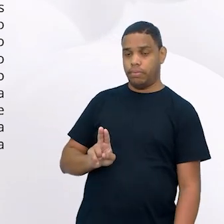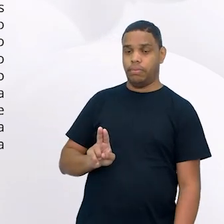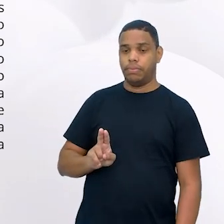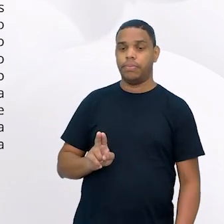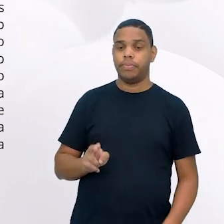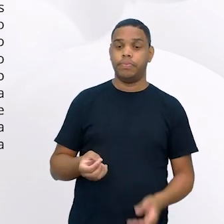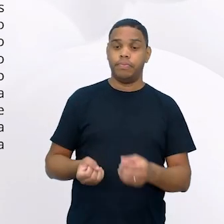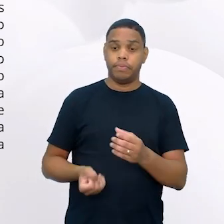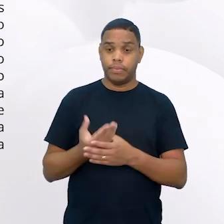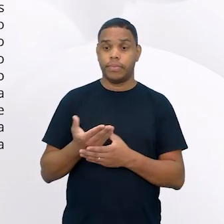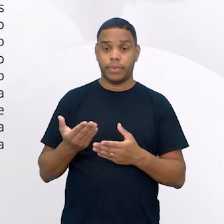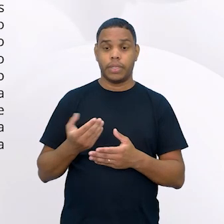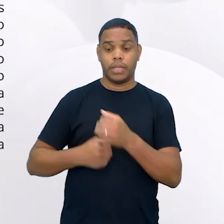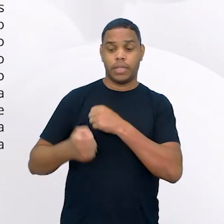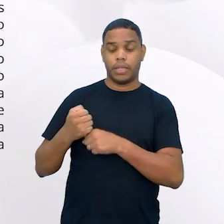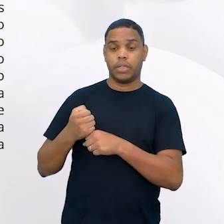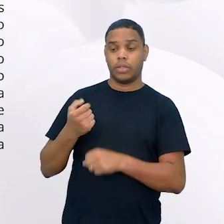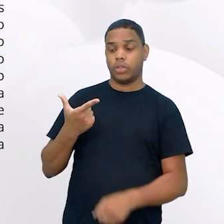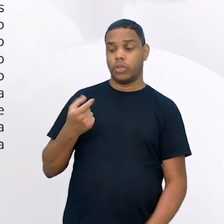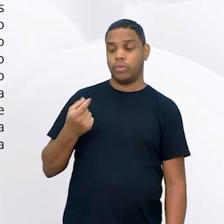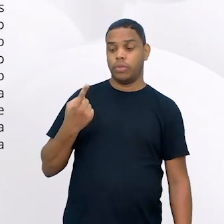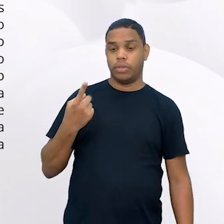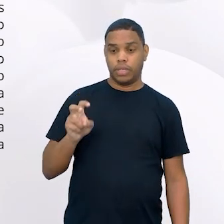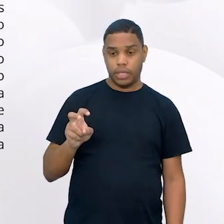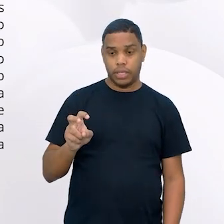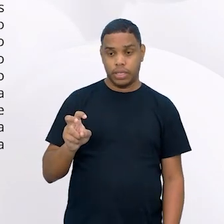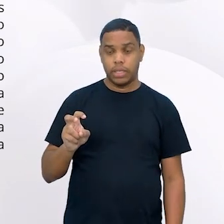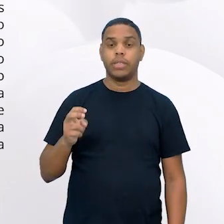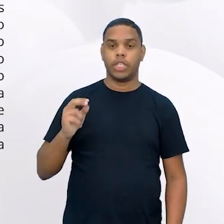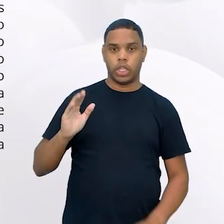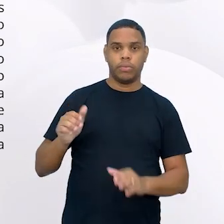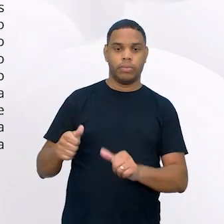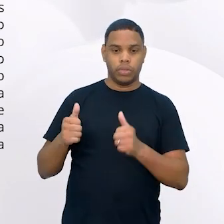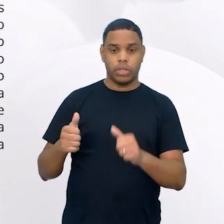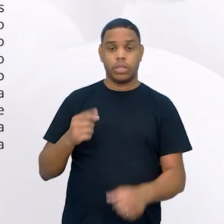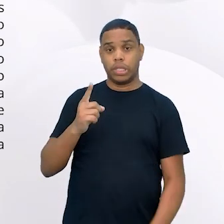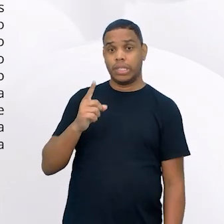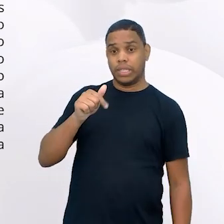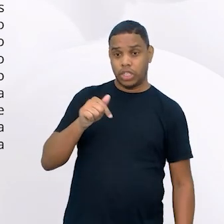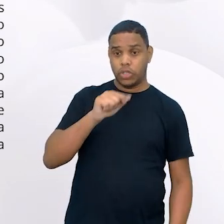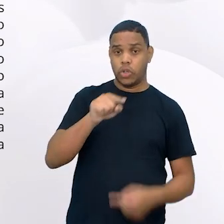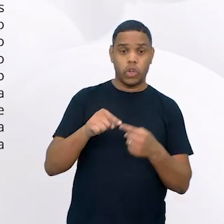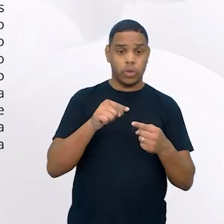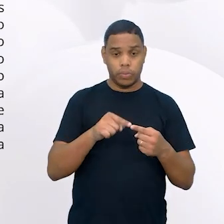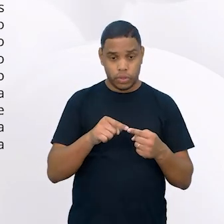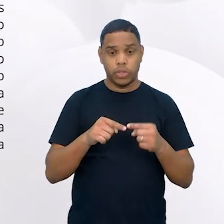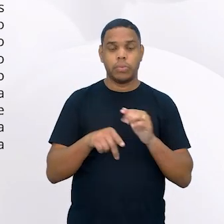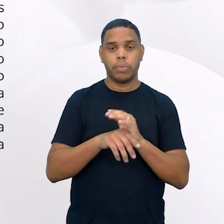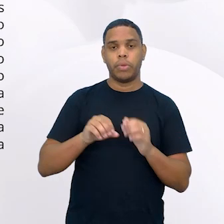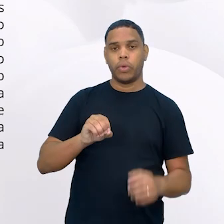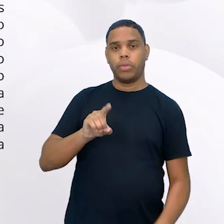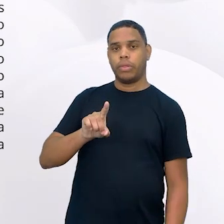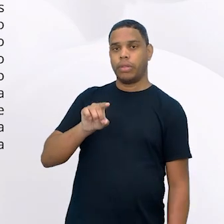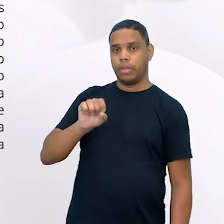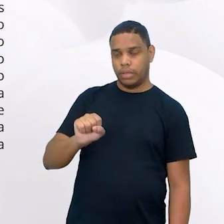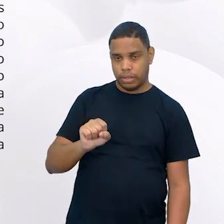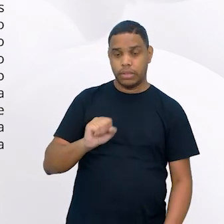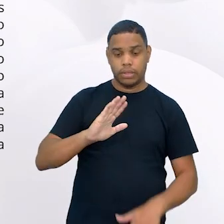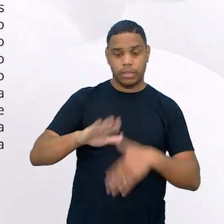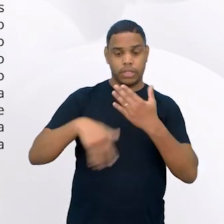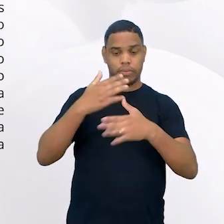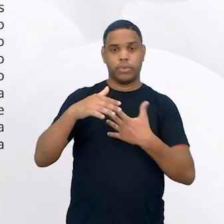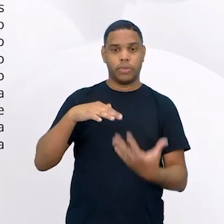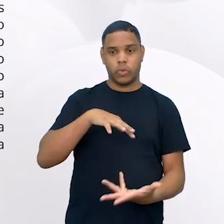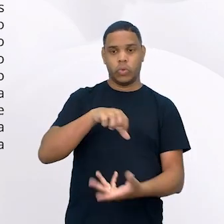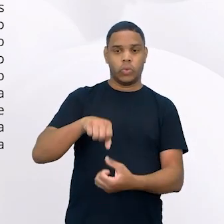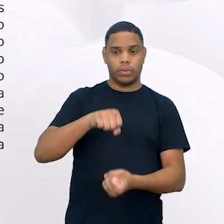ela lançou, a partir de 2015 eram 8 e depois evoluiu, os 17 Objetivos do Desenvolvimento Sustentável.